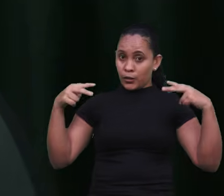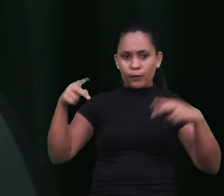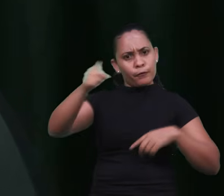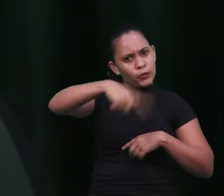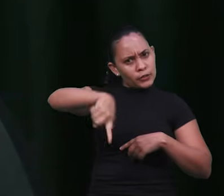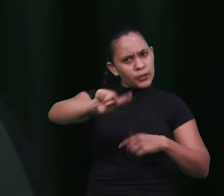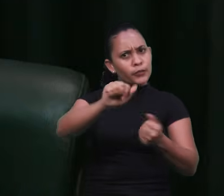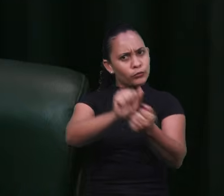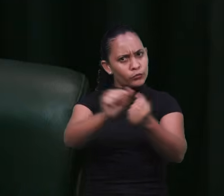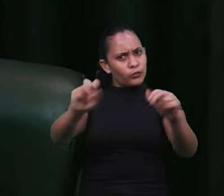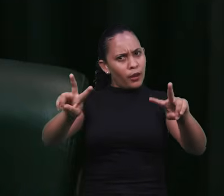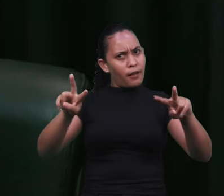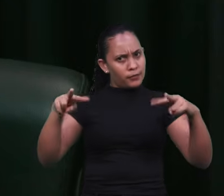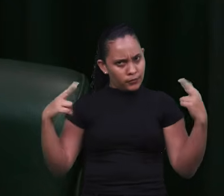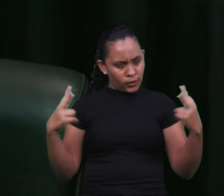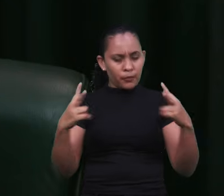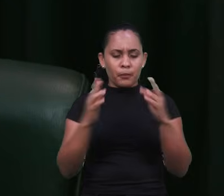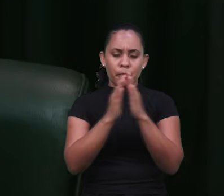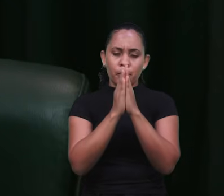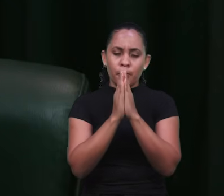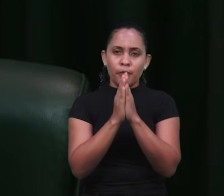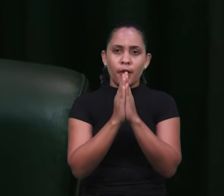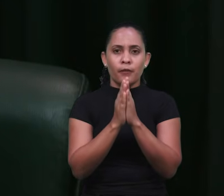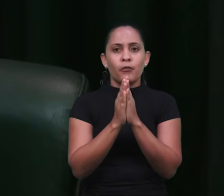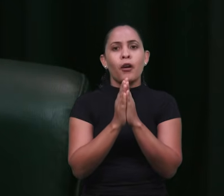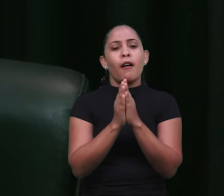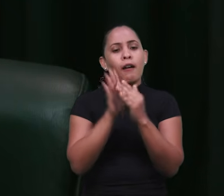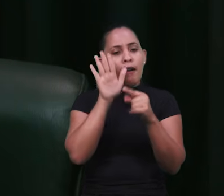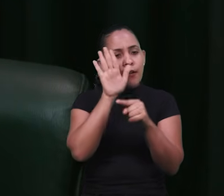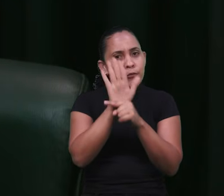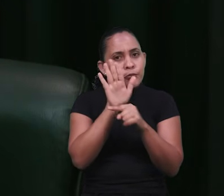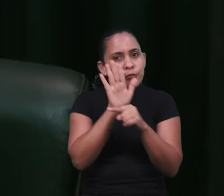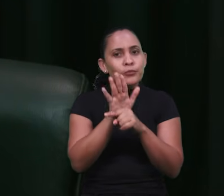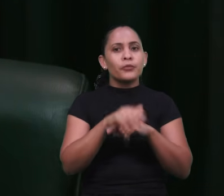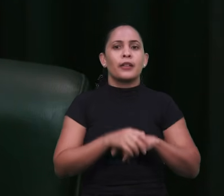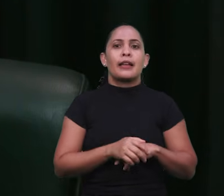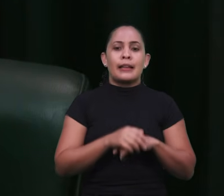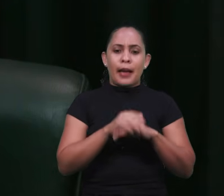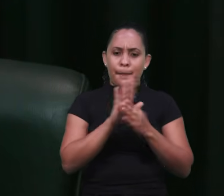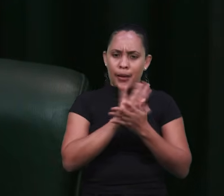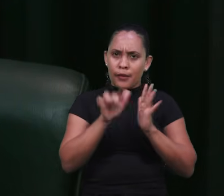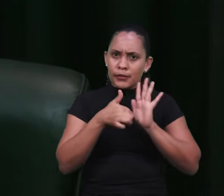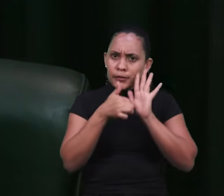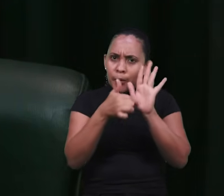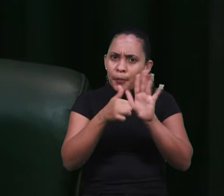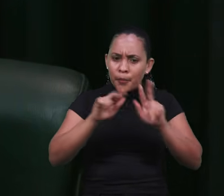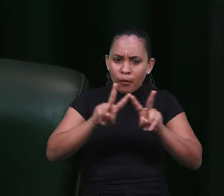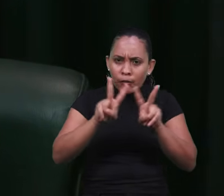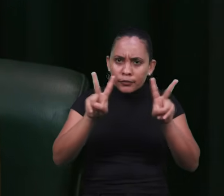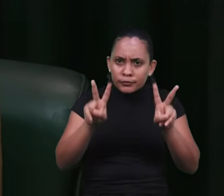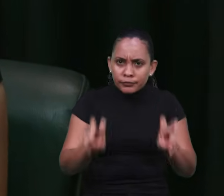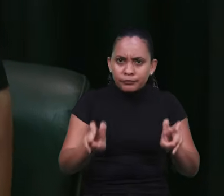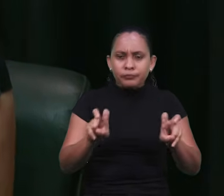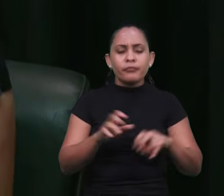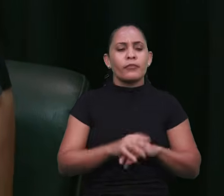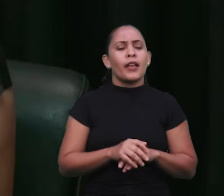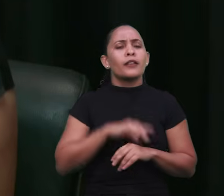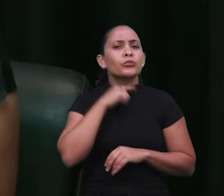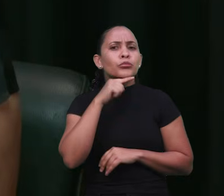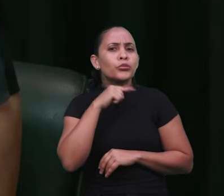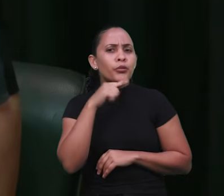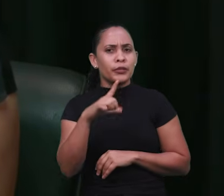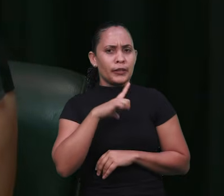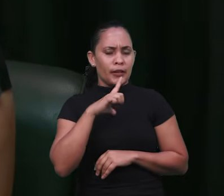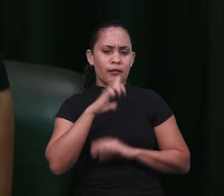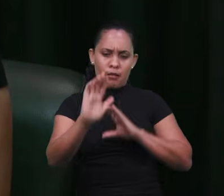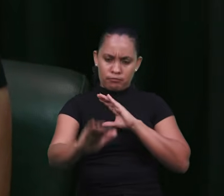conosco, pediu, por favor, nos ajuda com uma expressão que a palavra sempre traz e a gente fica meio perdido. Ela escreveu pra gente,